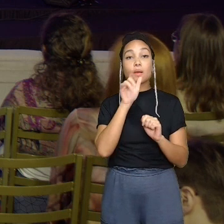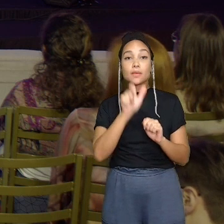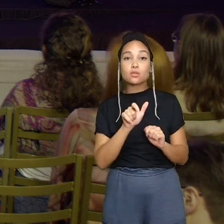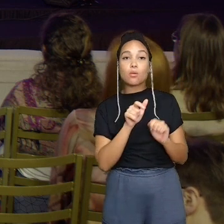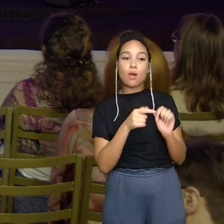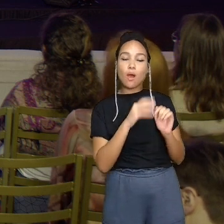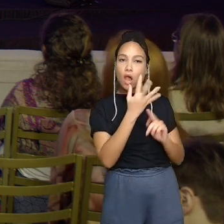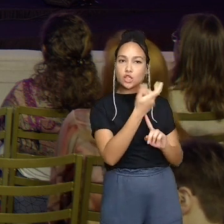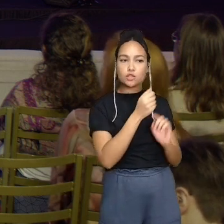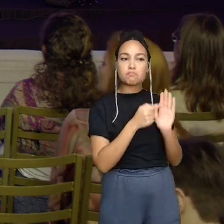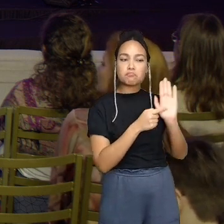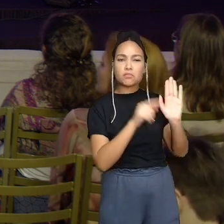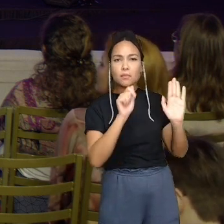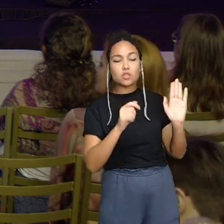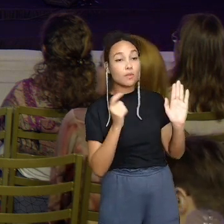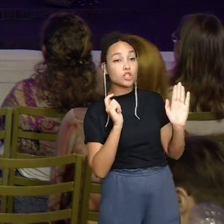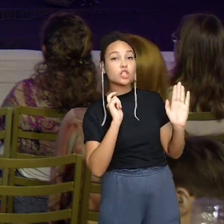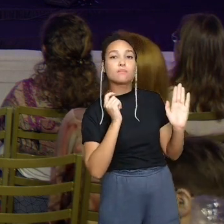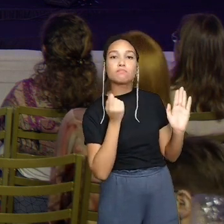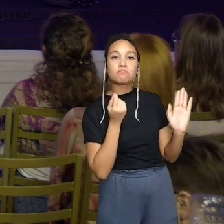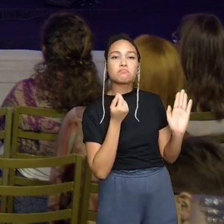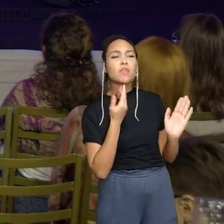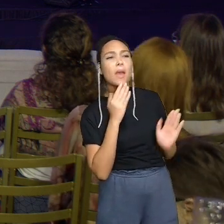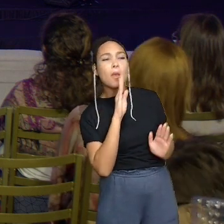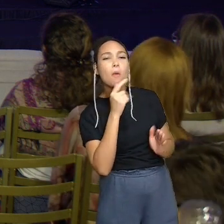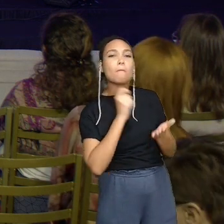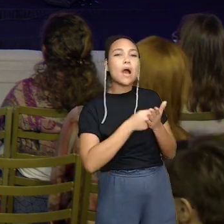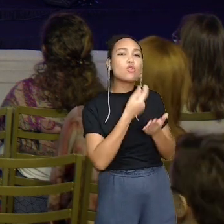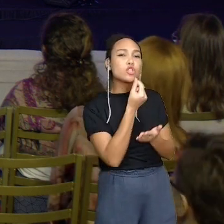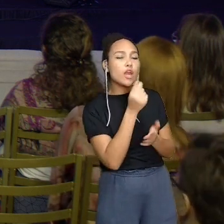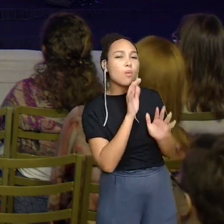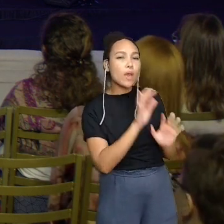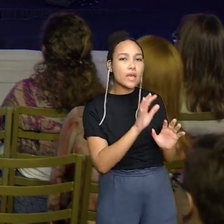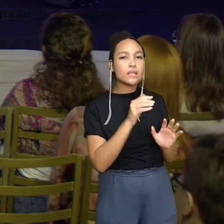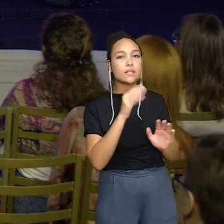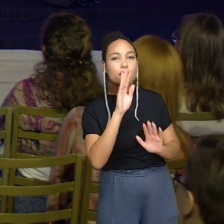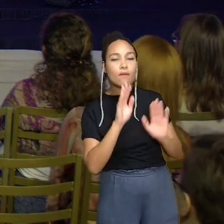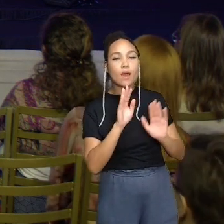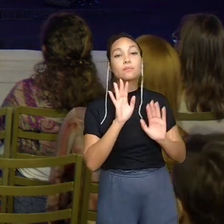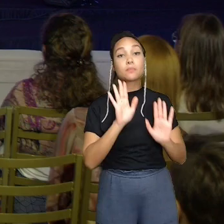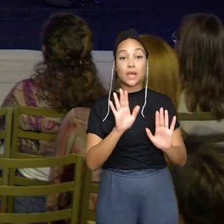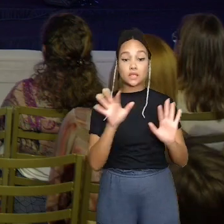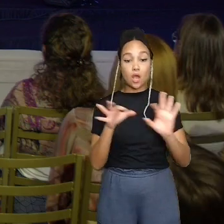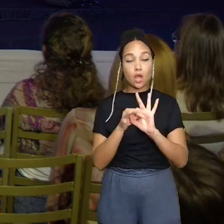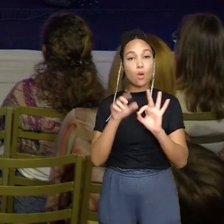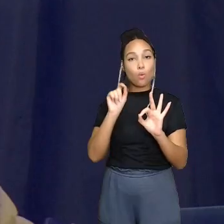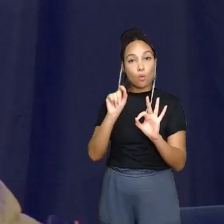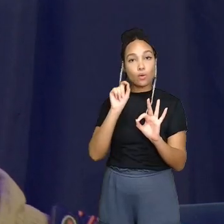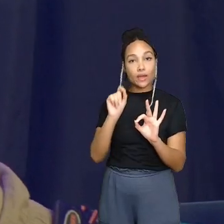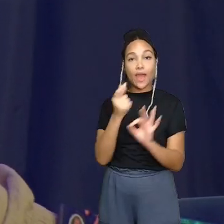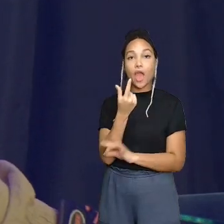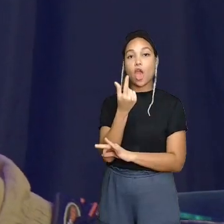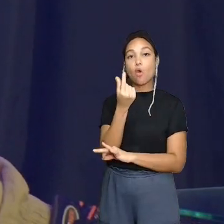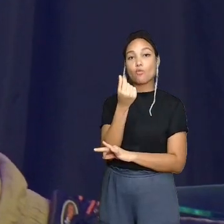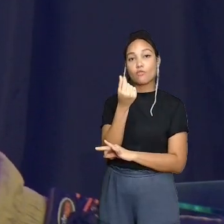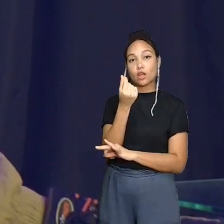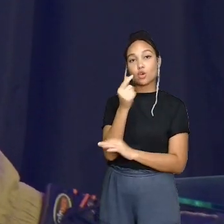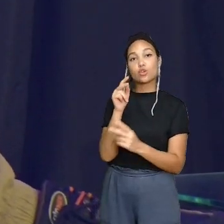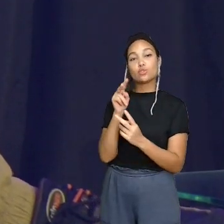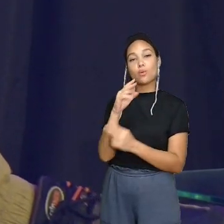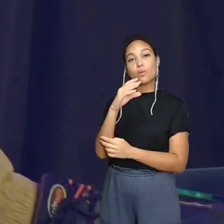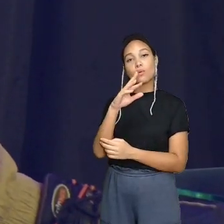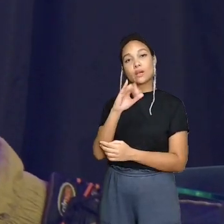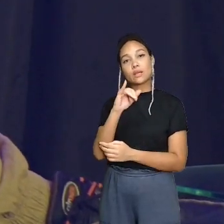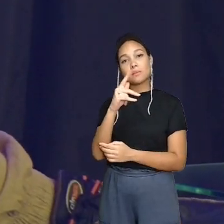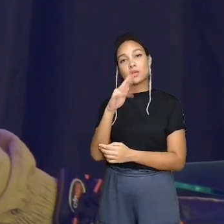lances, ou um valor fixo também, não tem nada definido. Mas é isso, ela está atrelada a um valor de uma criptomoeda, né?